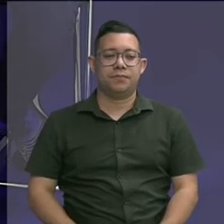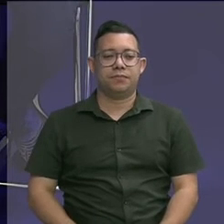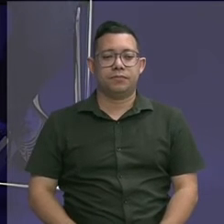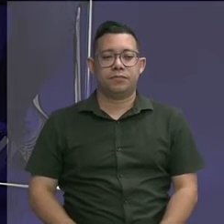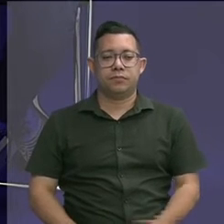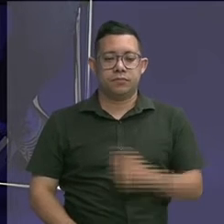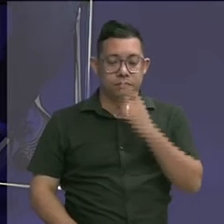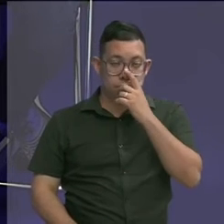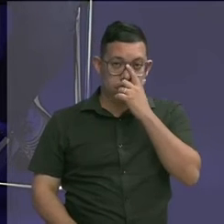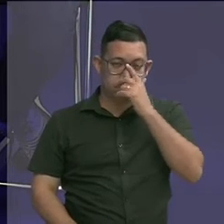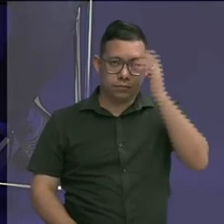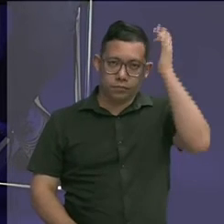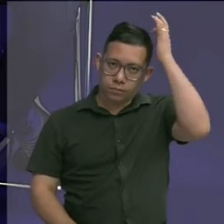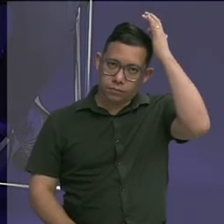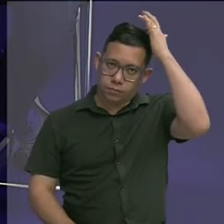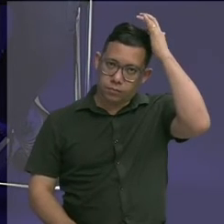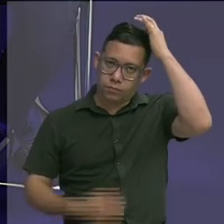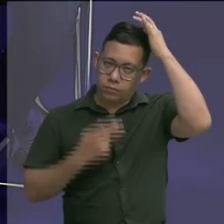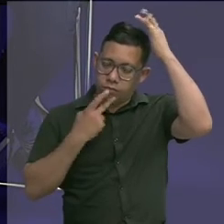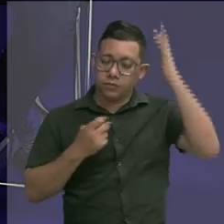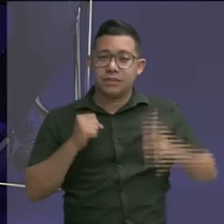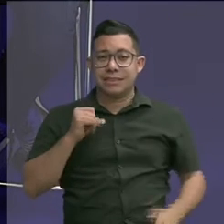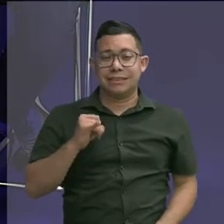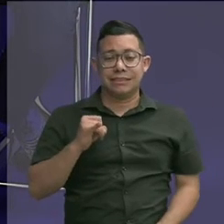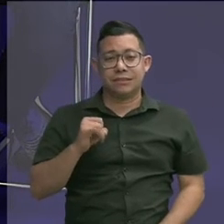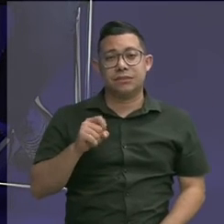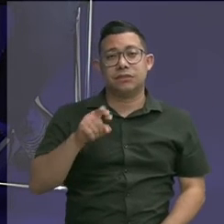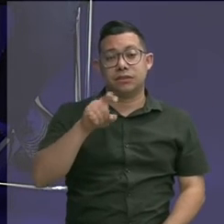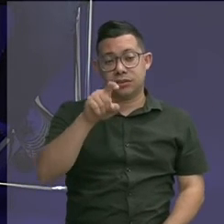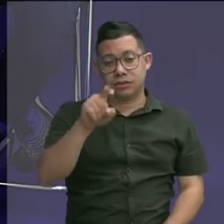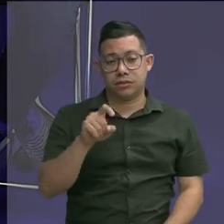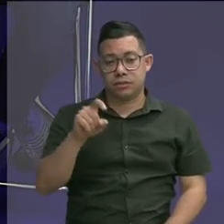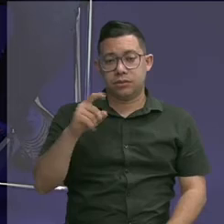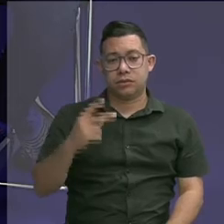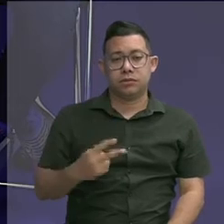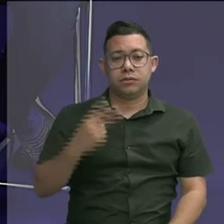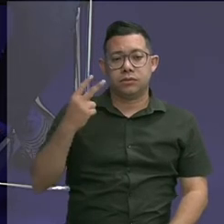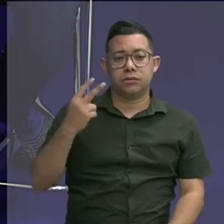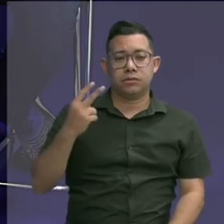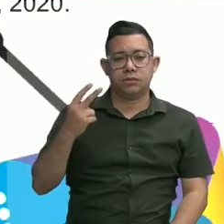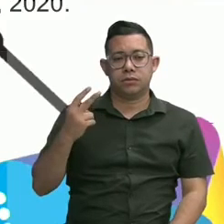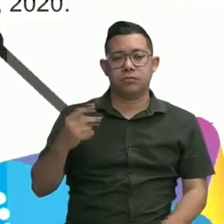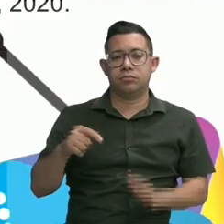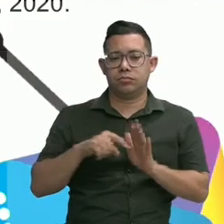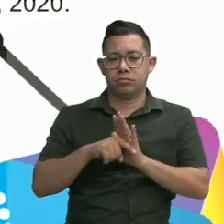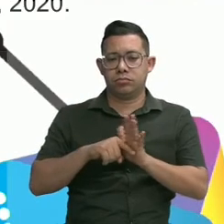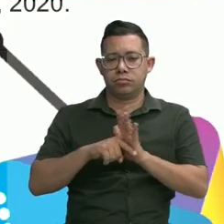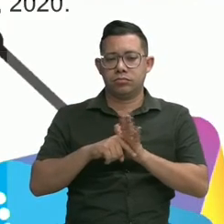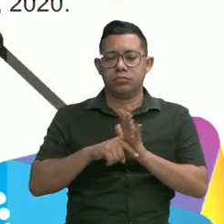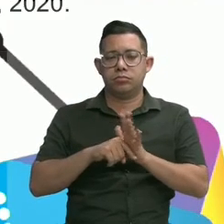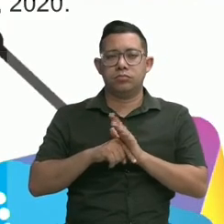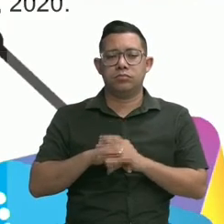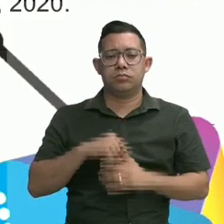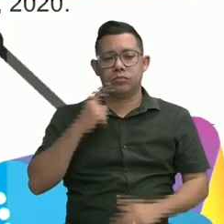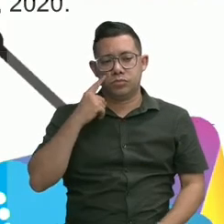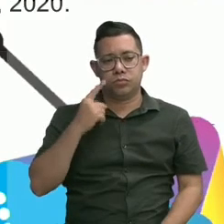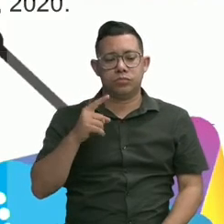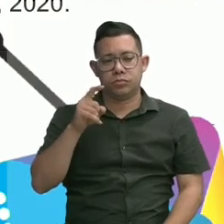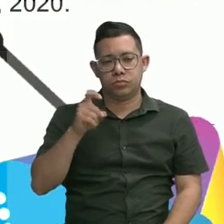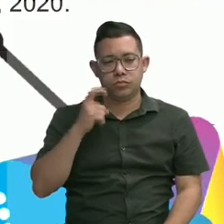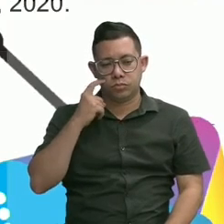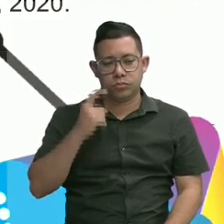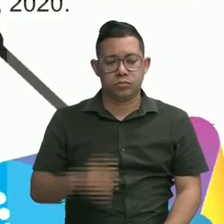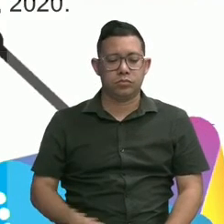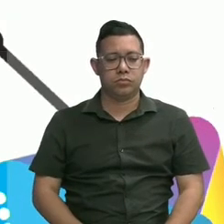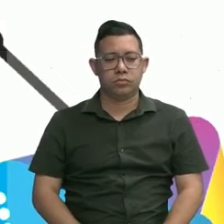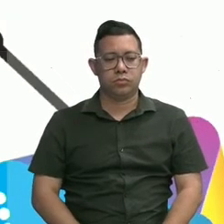ele fala assim ó se do quadrado da idade de Maria subterrâneos o dobro da idade dela então a gente vai ter que chamar a idade de Maria